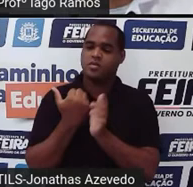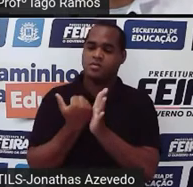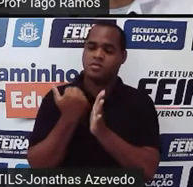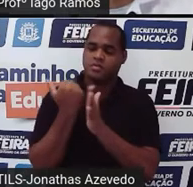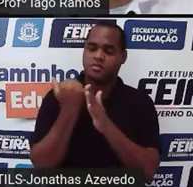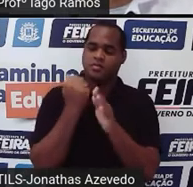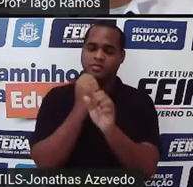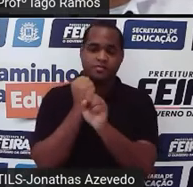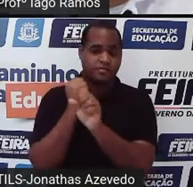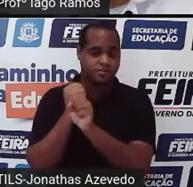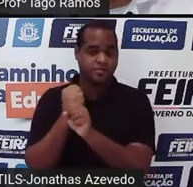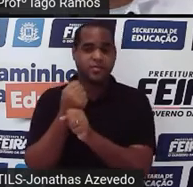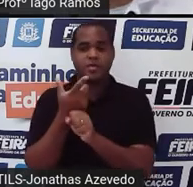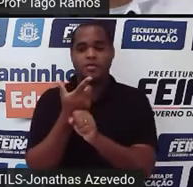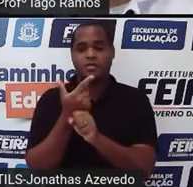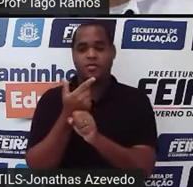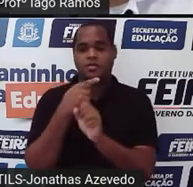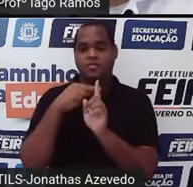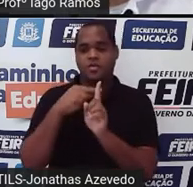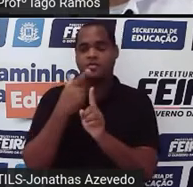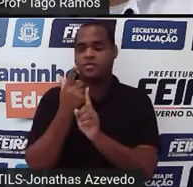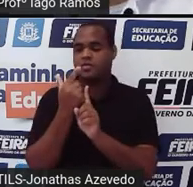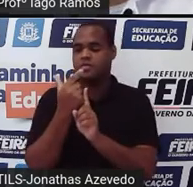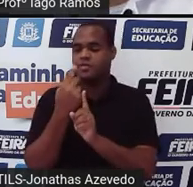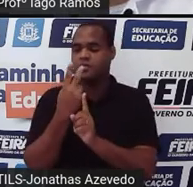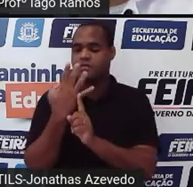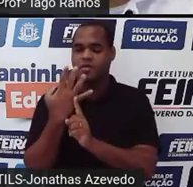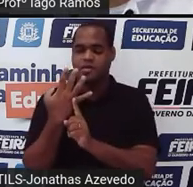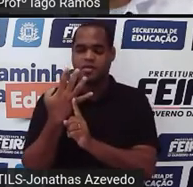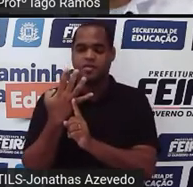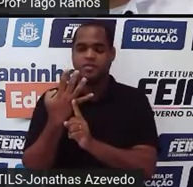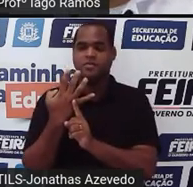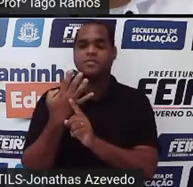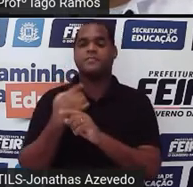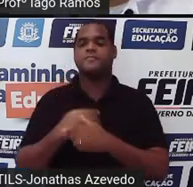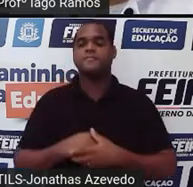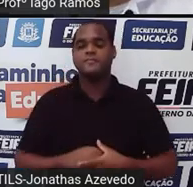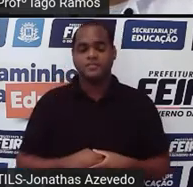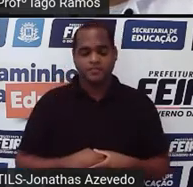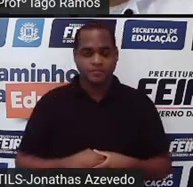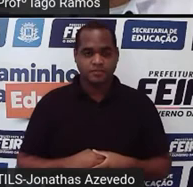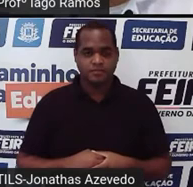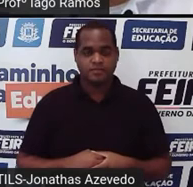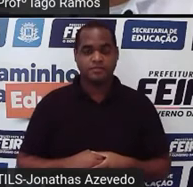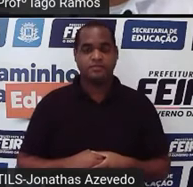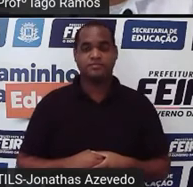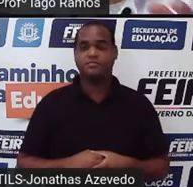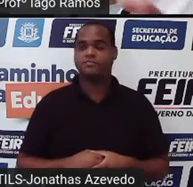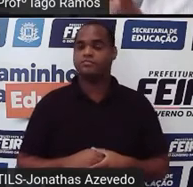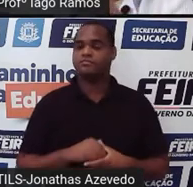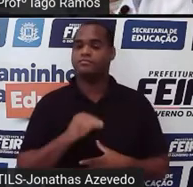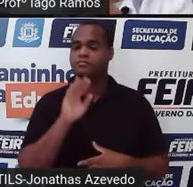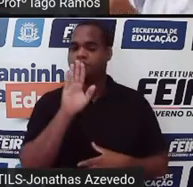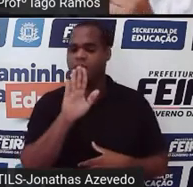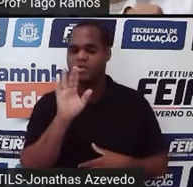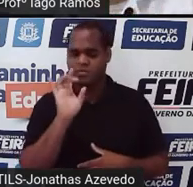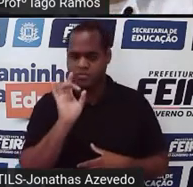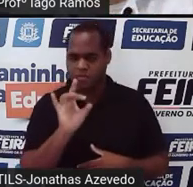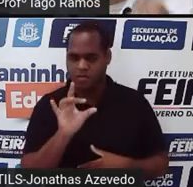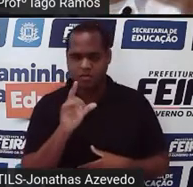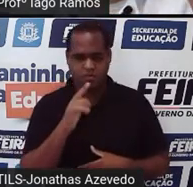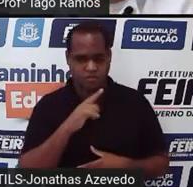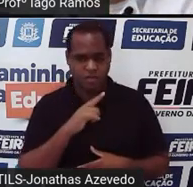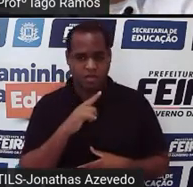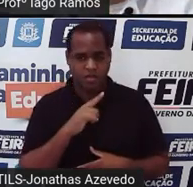12 + 12 24 que a medida que a gente queria encontrar mas não tinha só essa